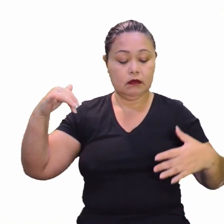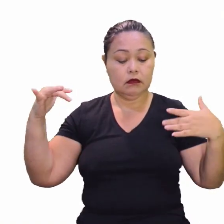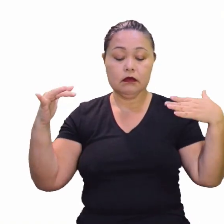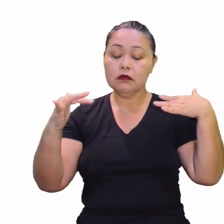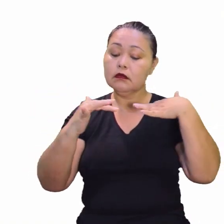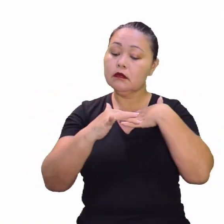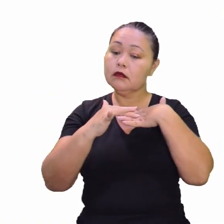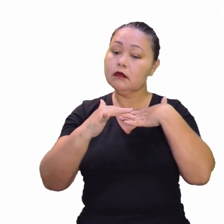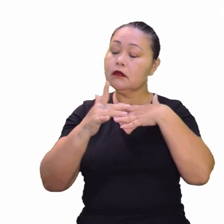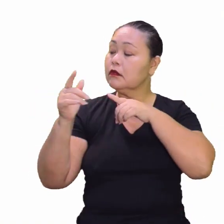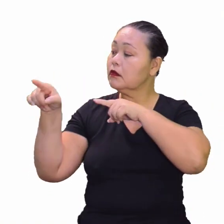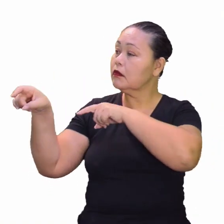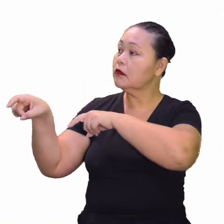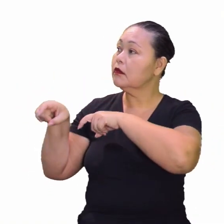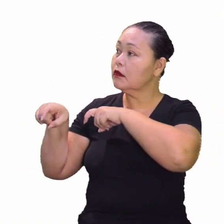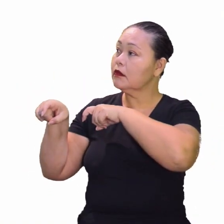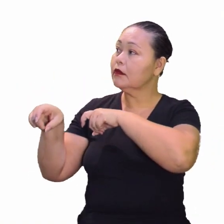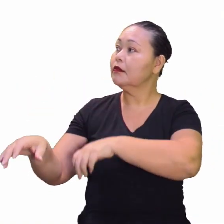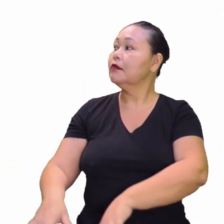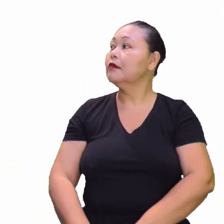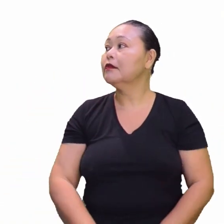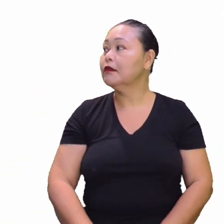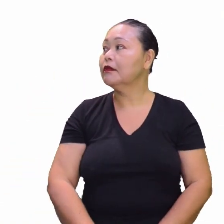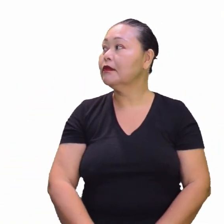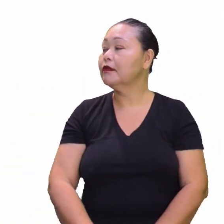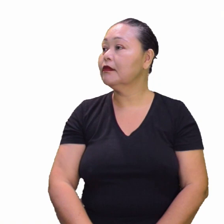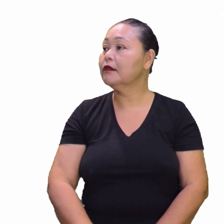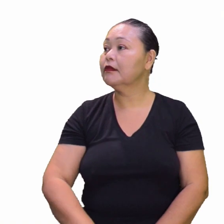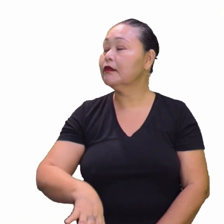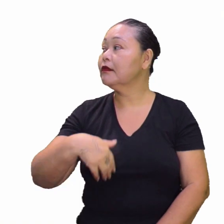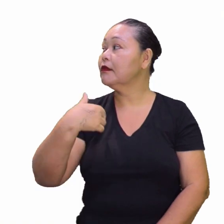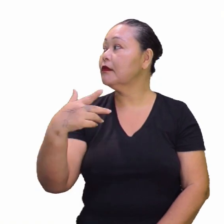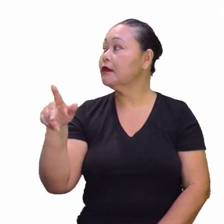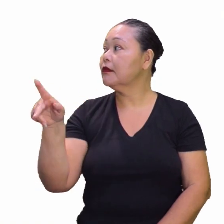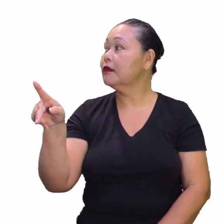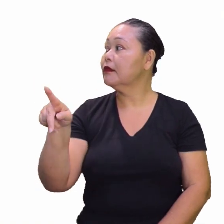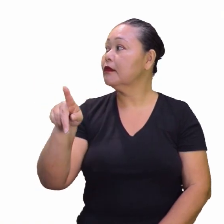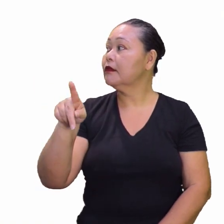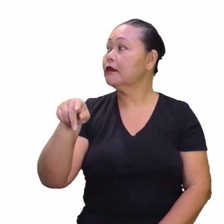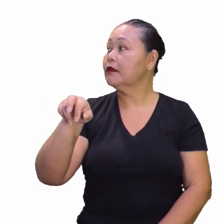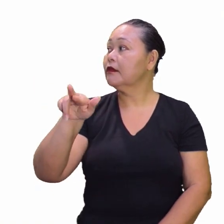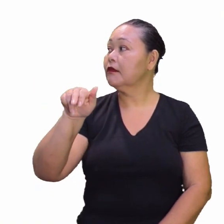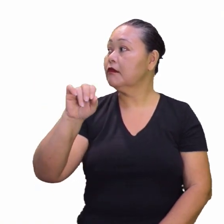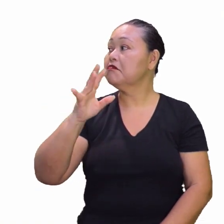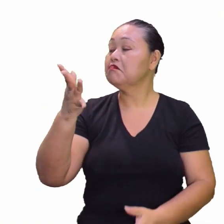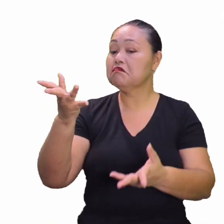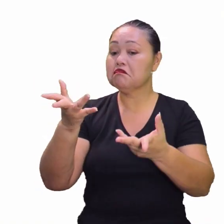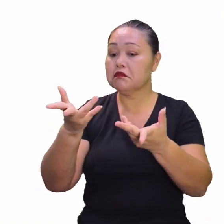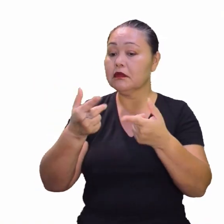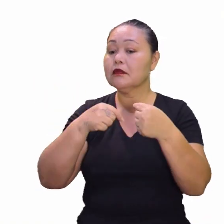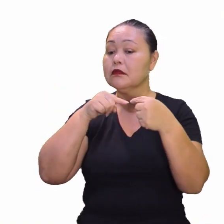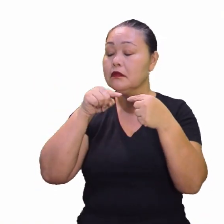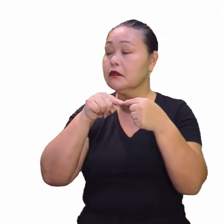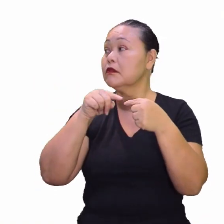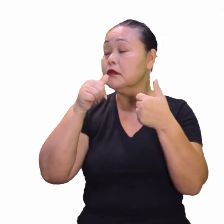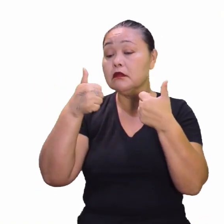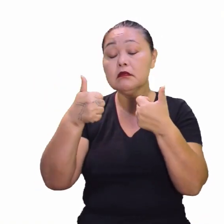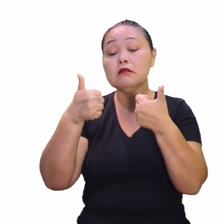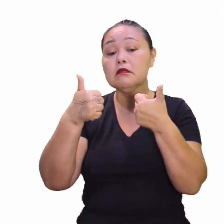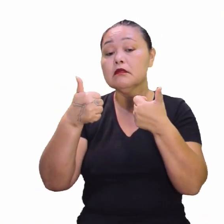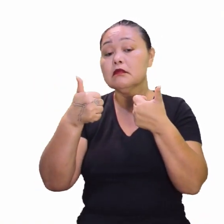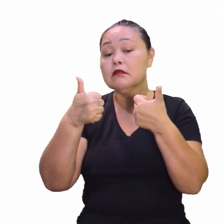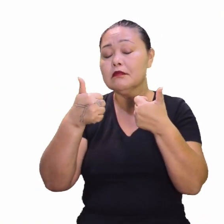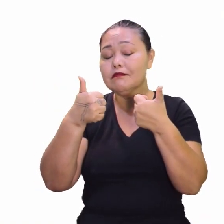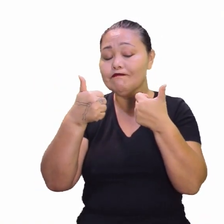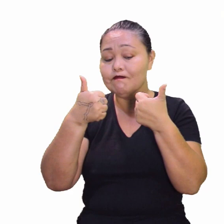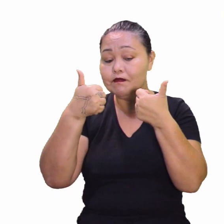dos espaços urbano e rural. Rogério, essa habilidade ela vem de uma